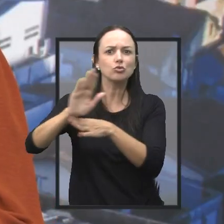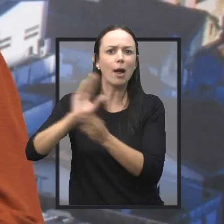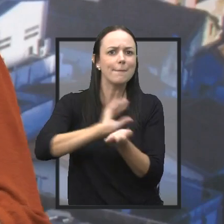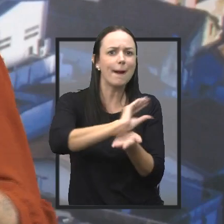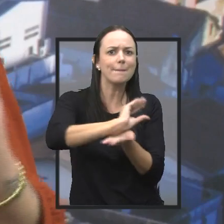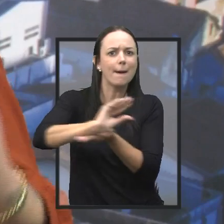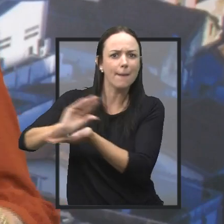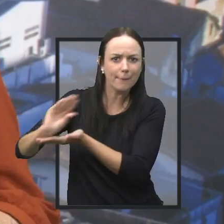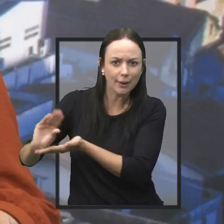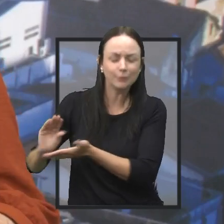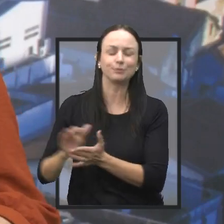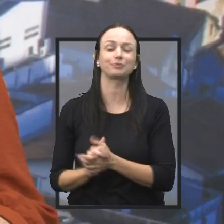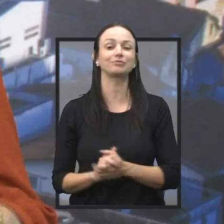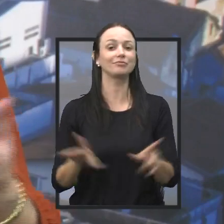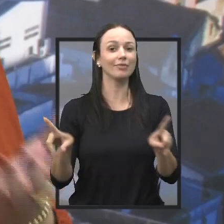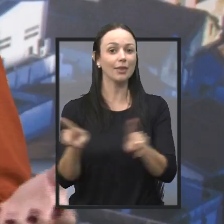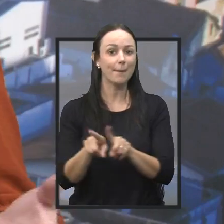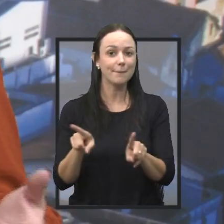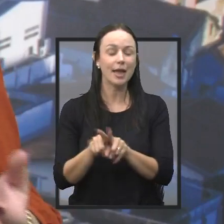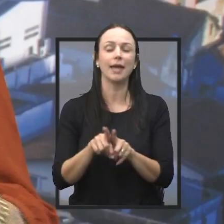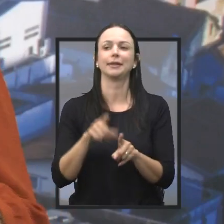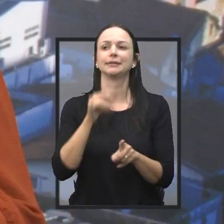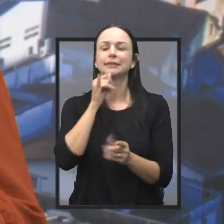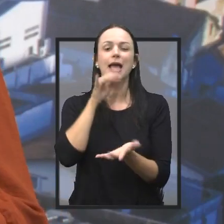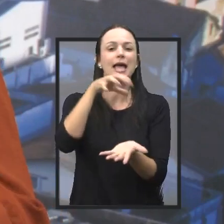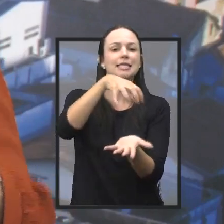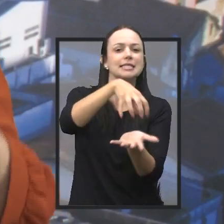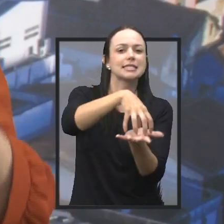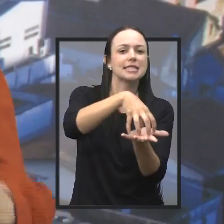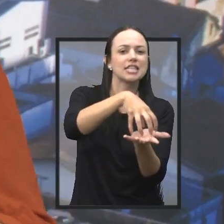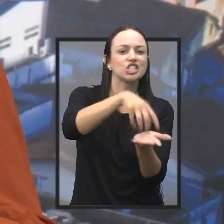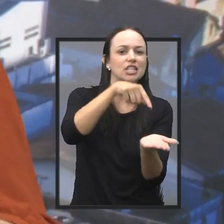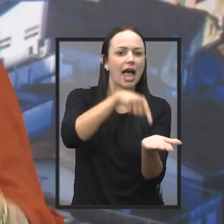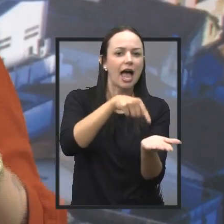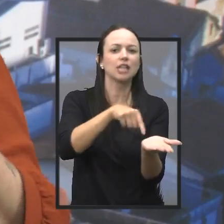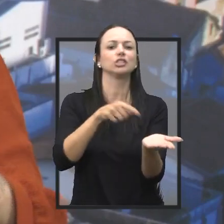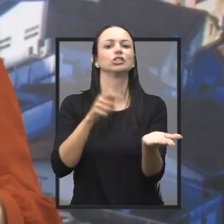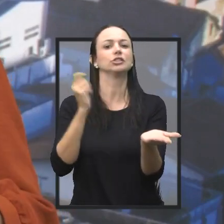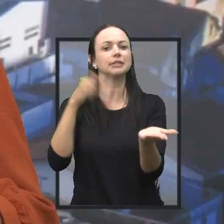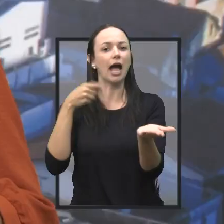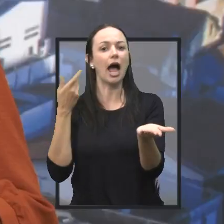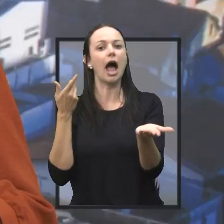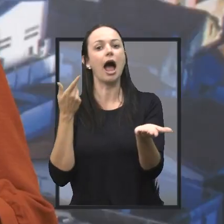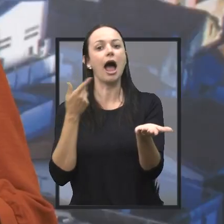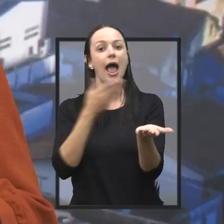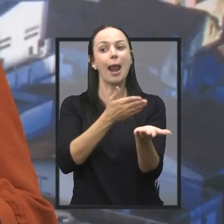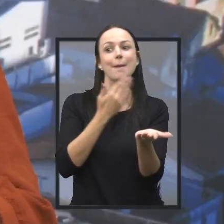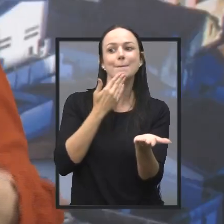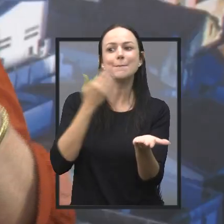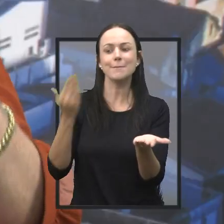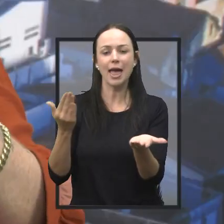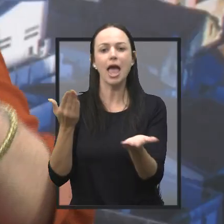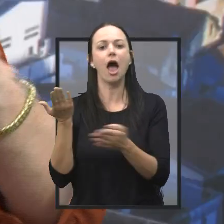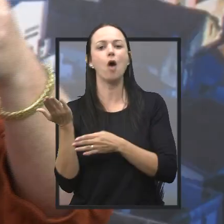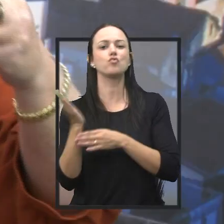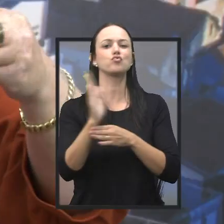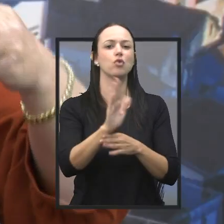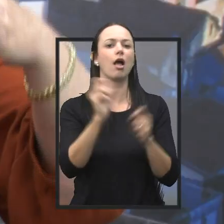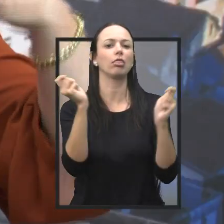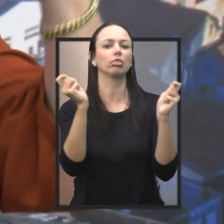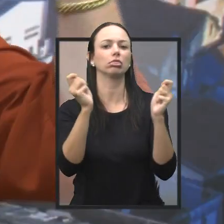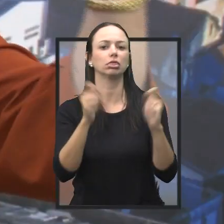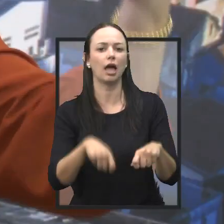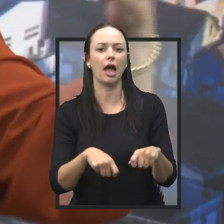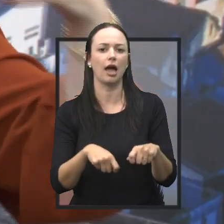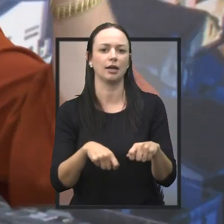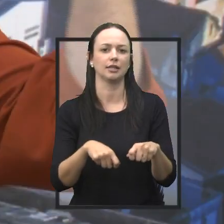traz, Ângelo, para as entidades, por exemplo, a certeza que elas vão ser atendidas, né? Não fica numa